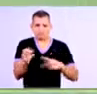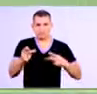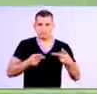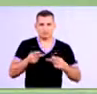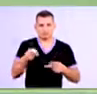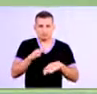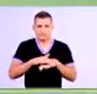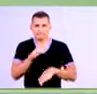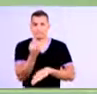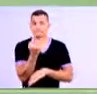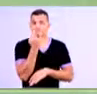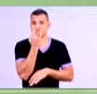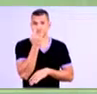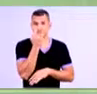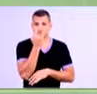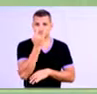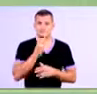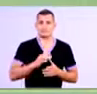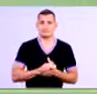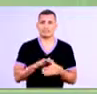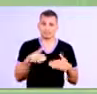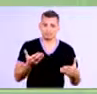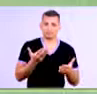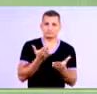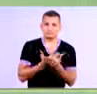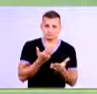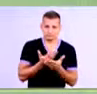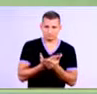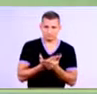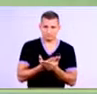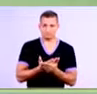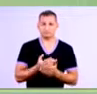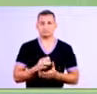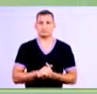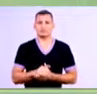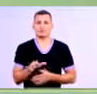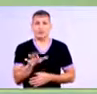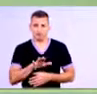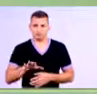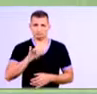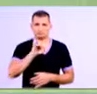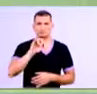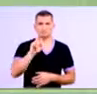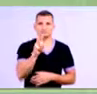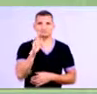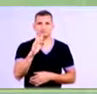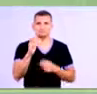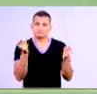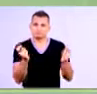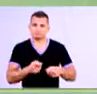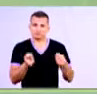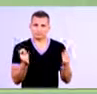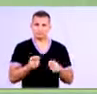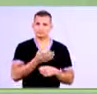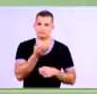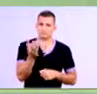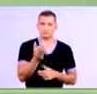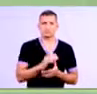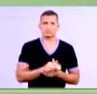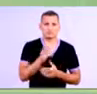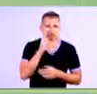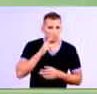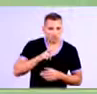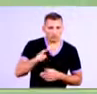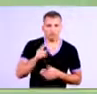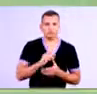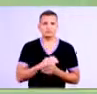mais atrativos. Então, estudar essa área de interação permite que vocês olhem, que vocês